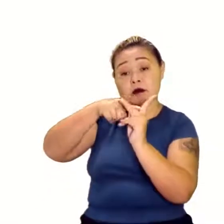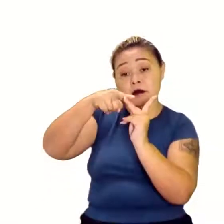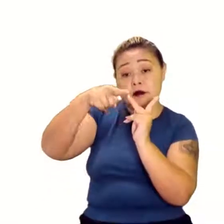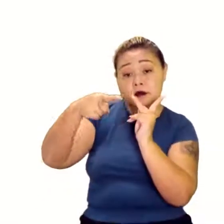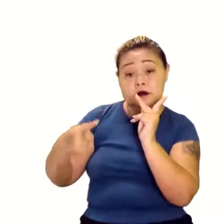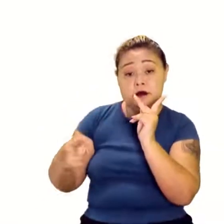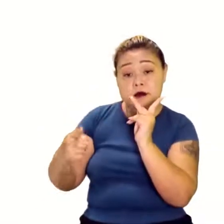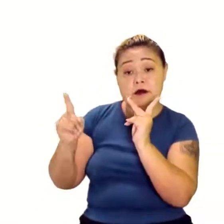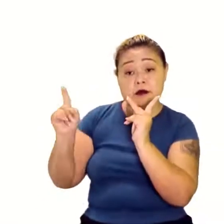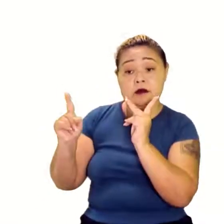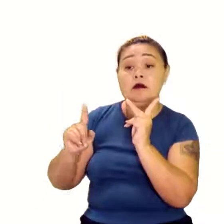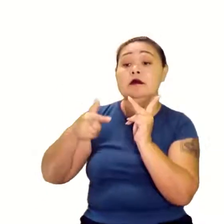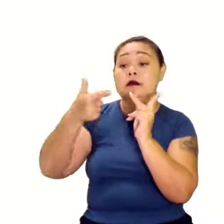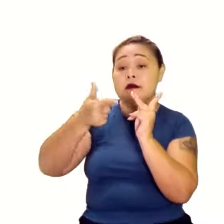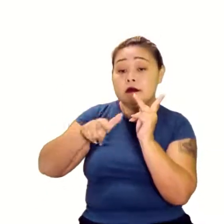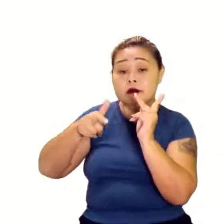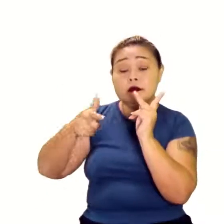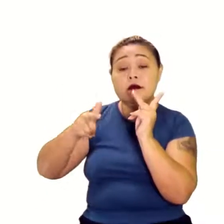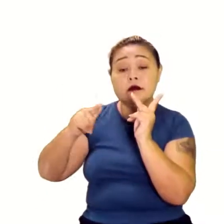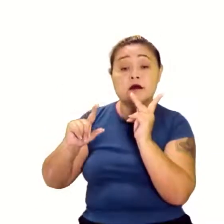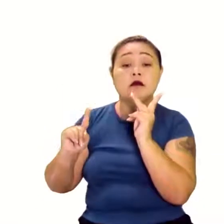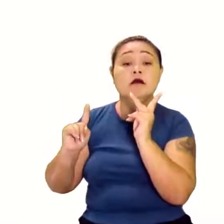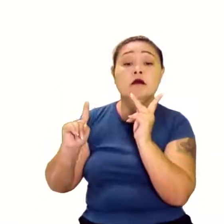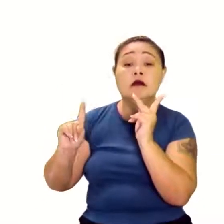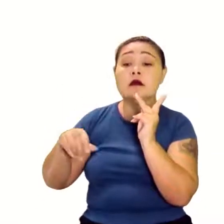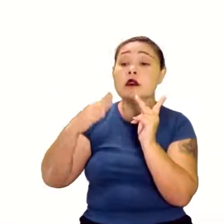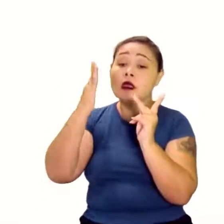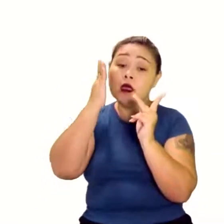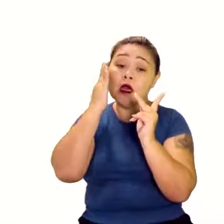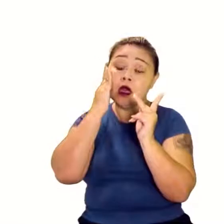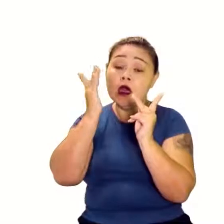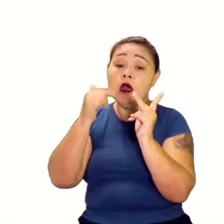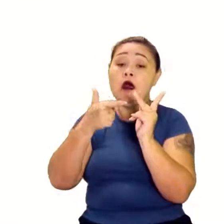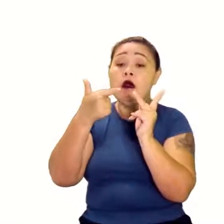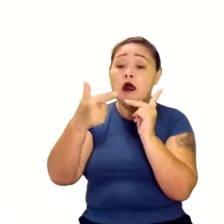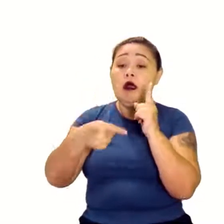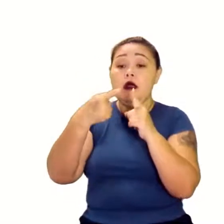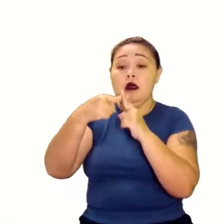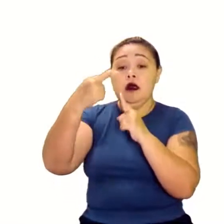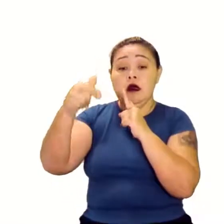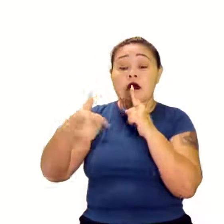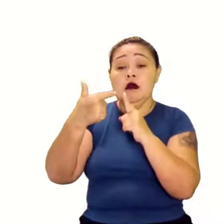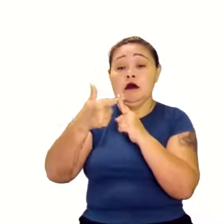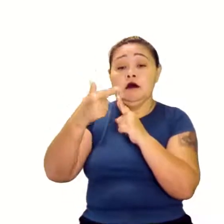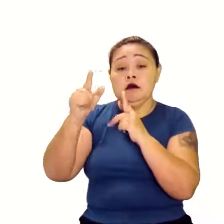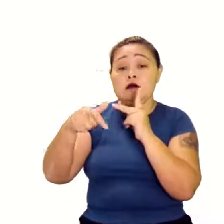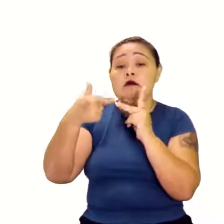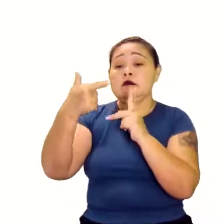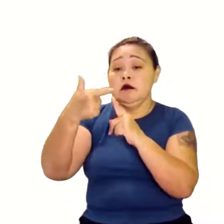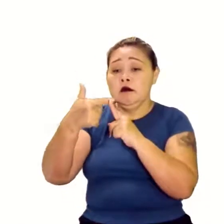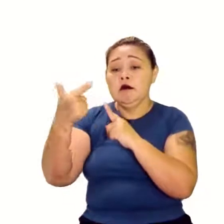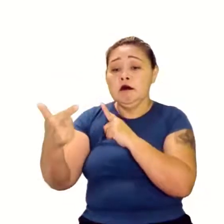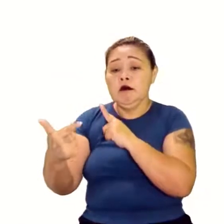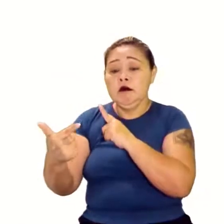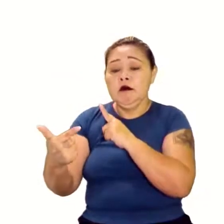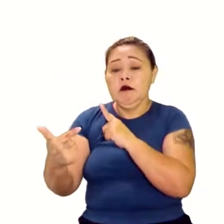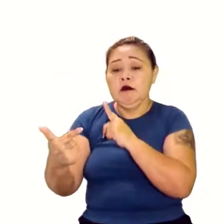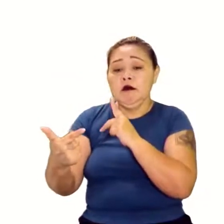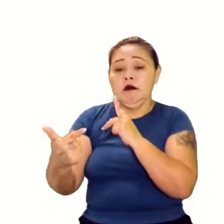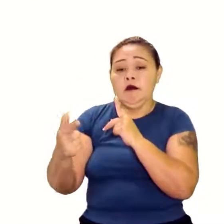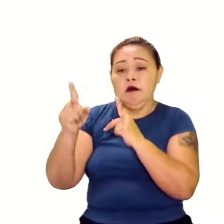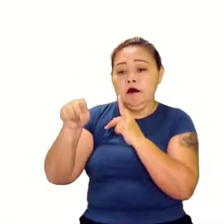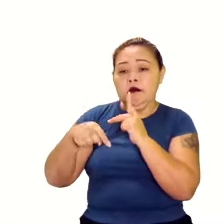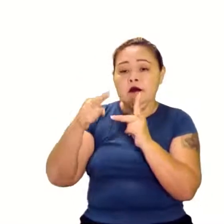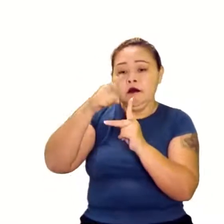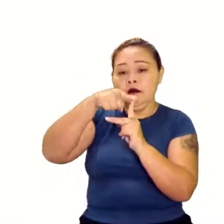essa situação de repetição, né? A gente sabe que 2 ao cubo é o mesmo que 2 vezes 2 vezes 2,